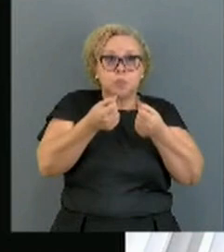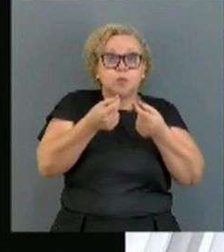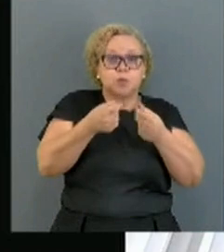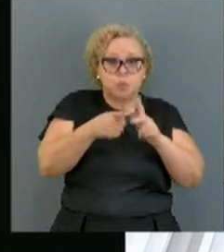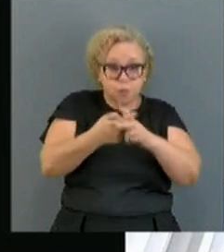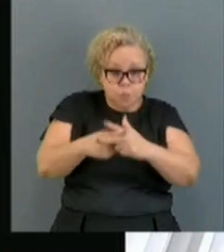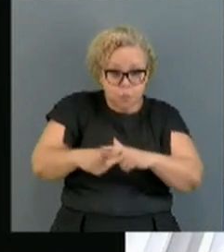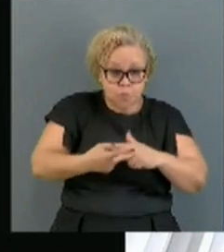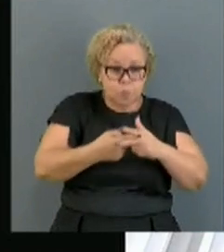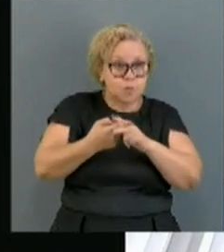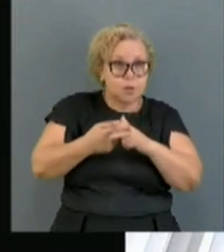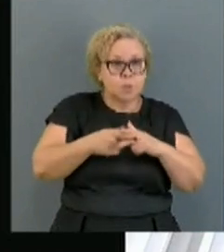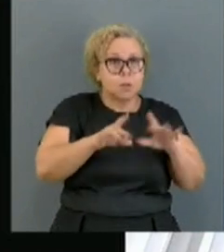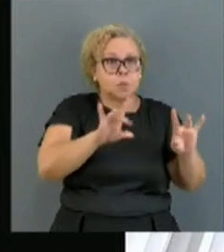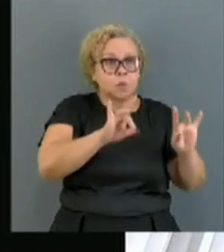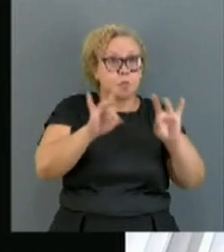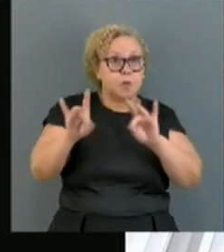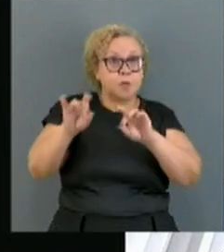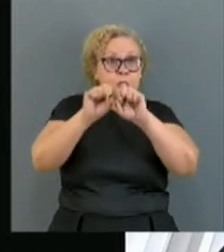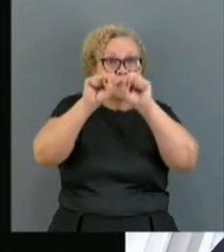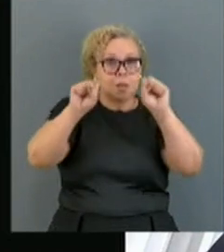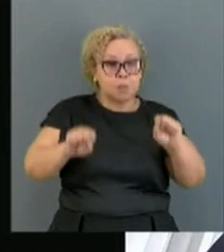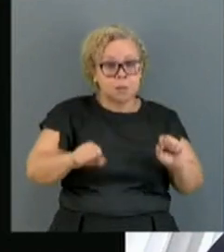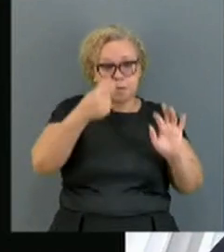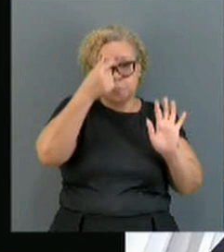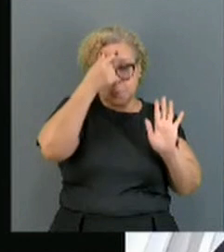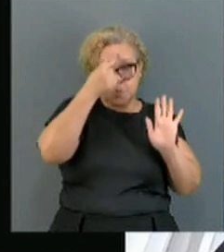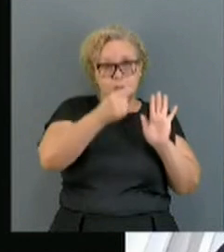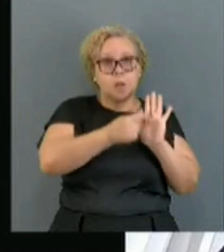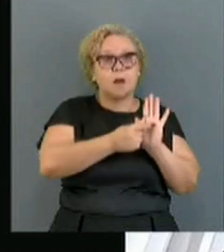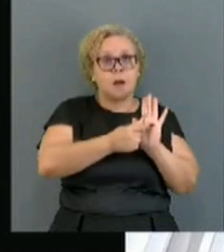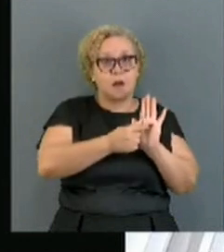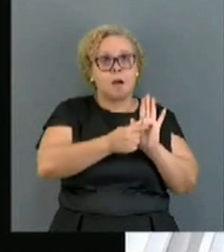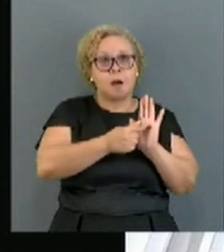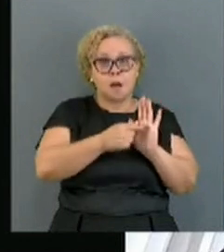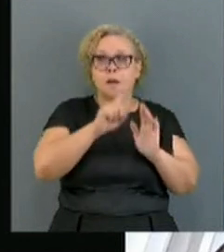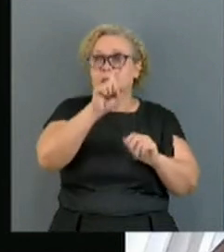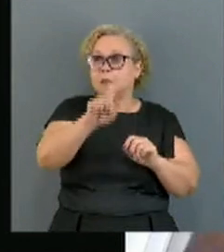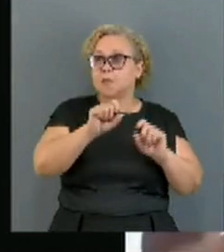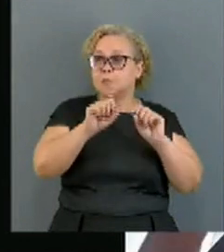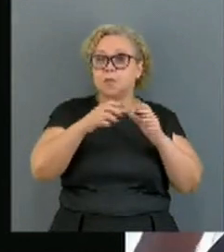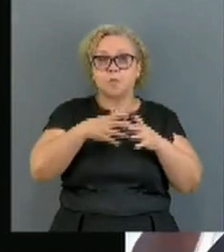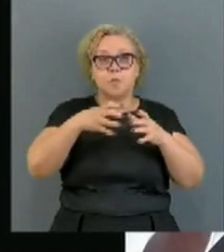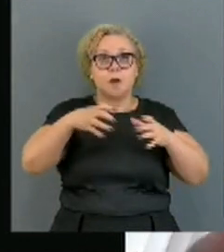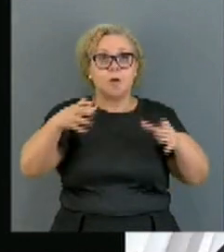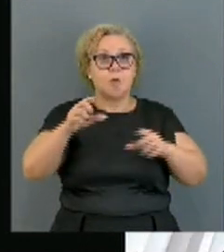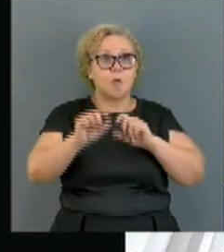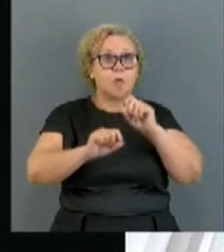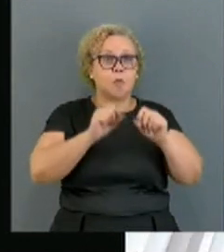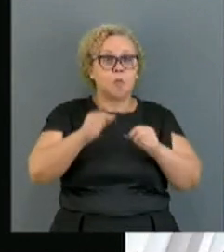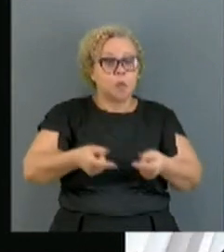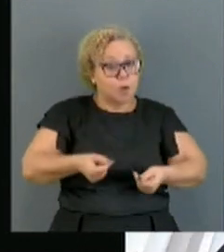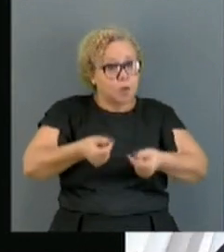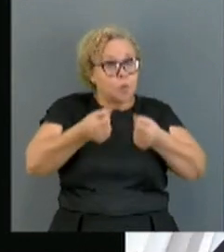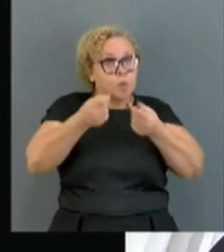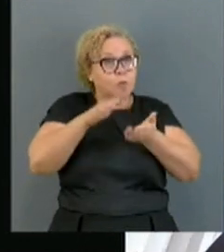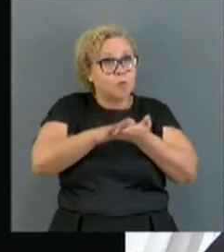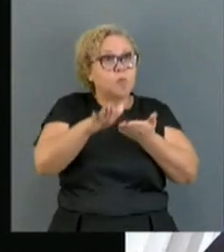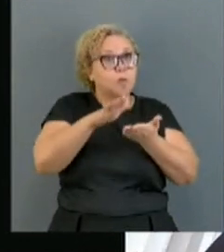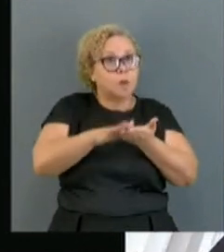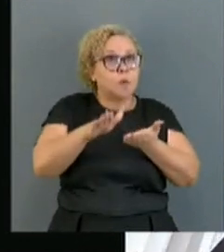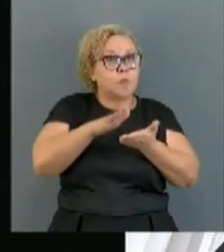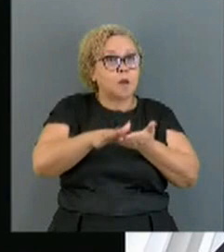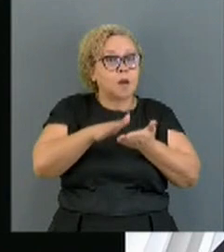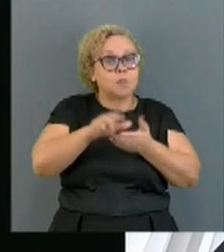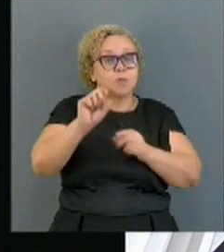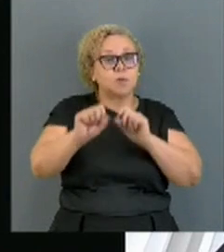de acompanhamento desses sistemas de IA, ele acabe sendo muito maior do que o custo em si ou do que a sua